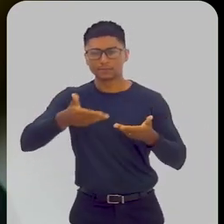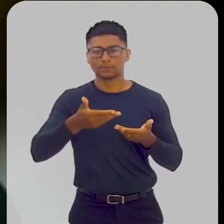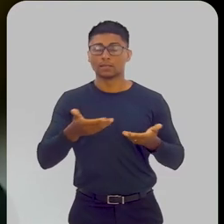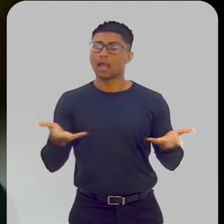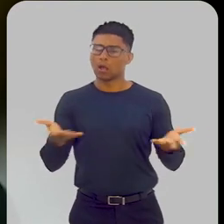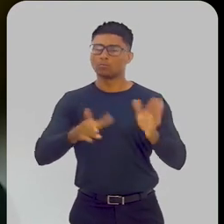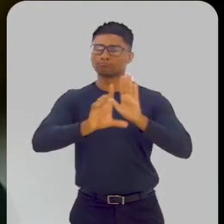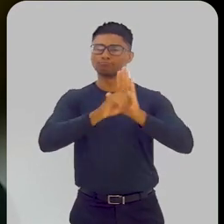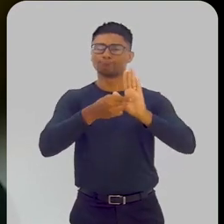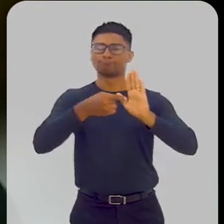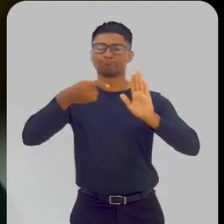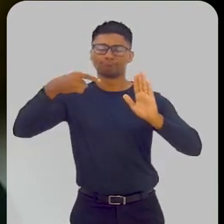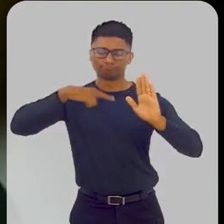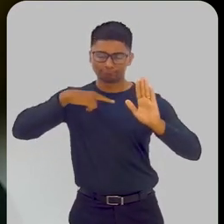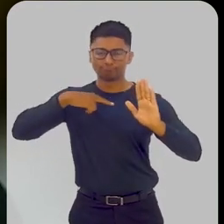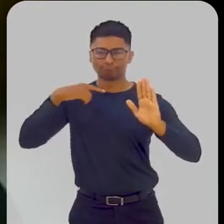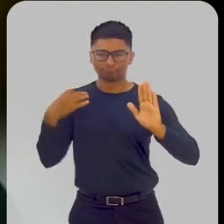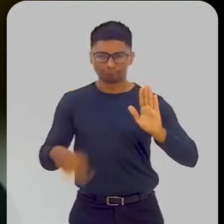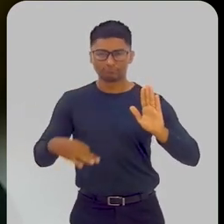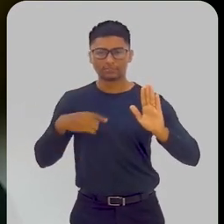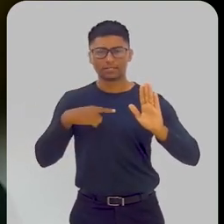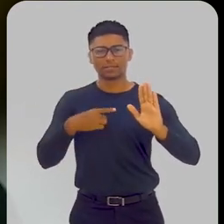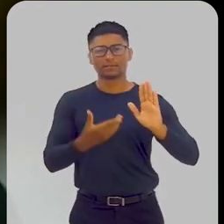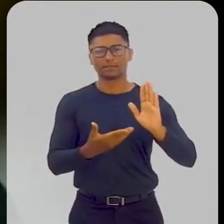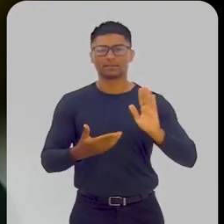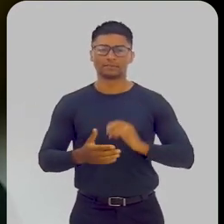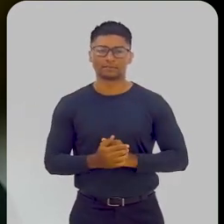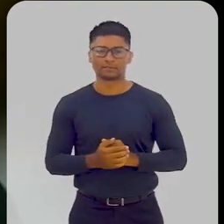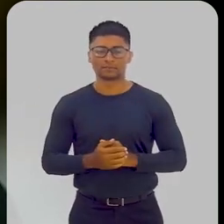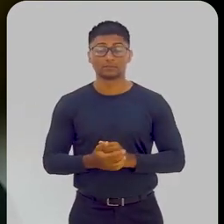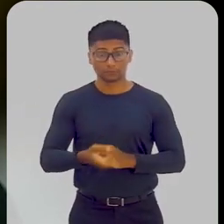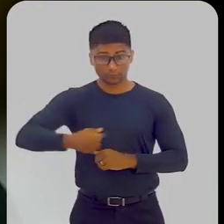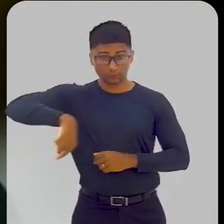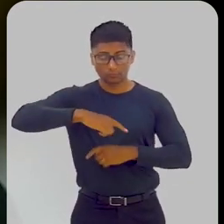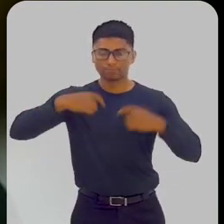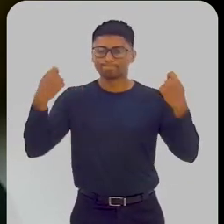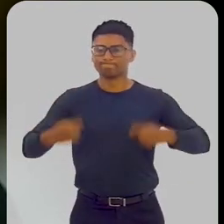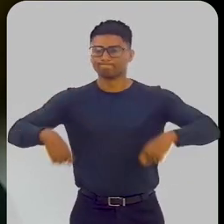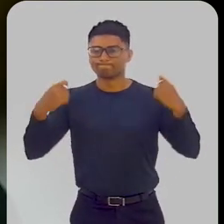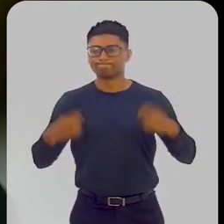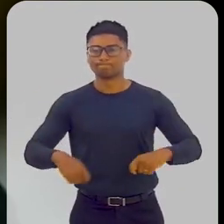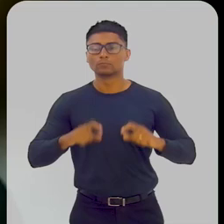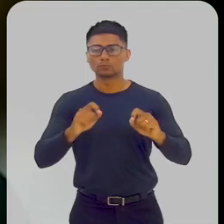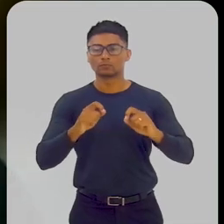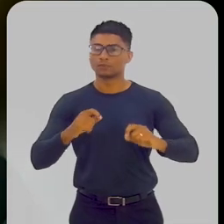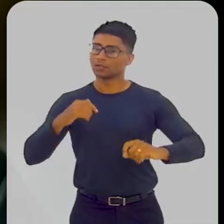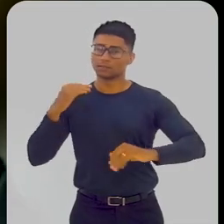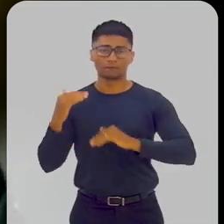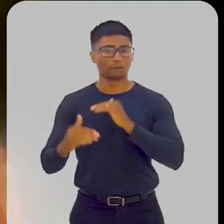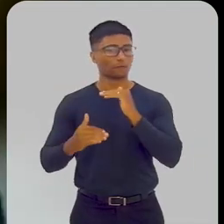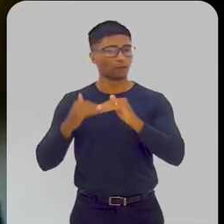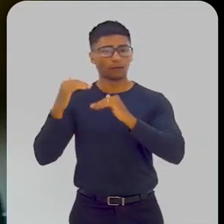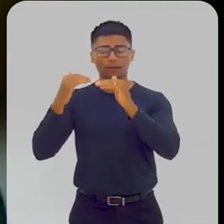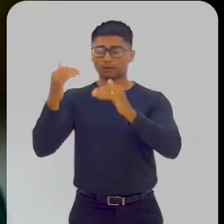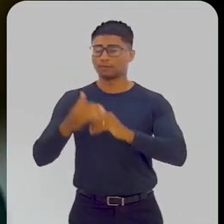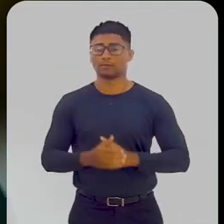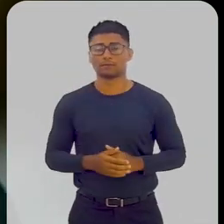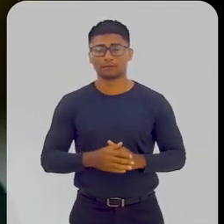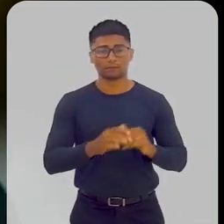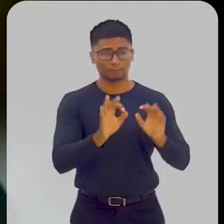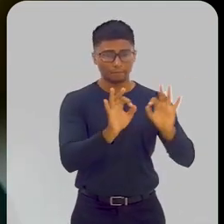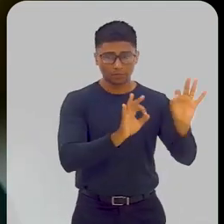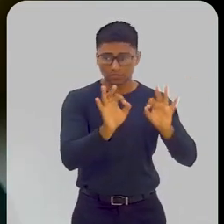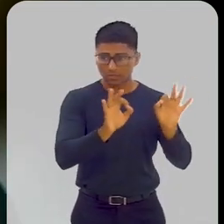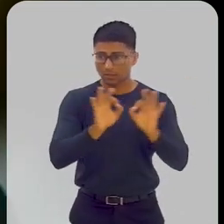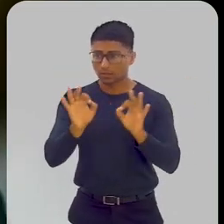um instrumento legal agora na mão, em mão. O que nós precisamos agora é desenvolver